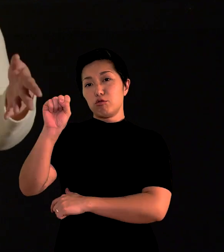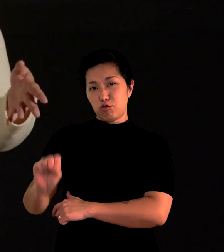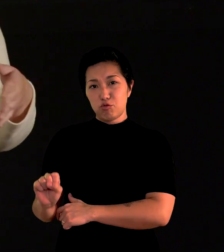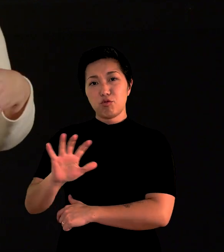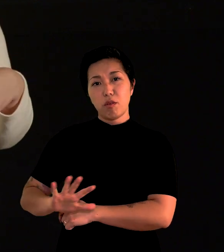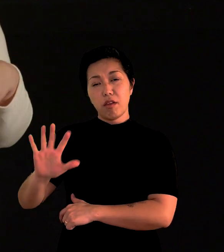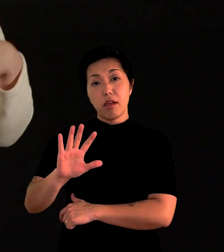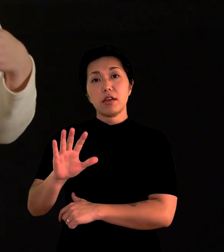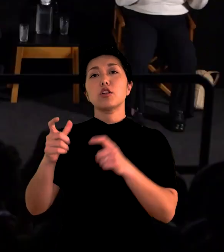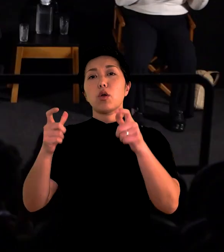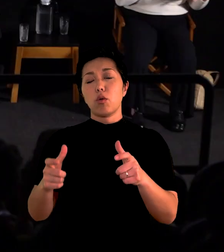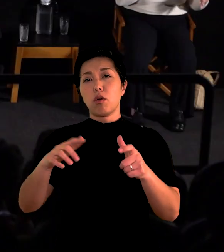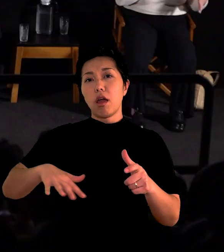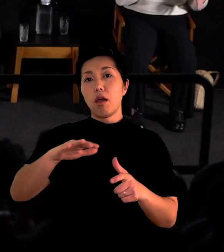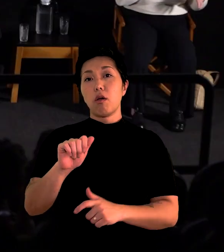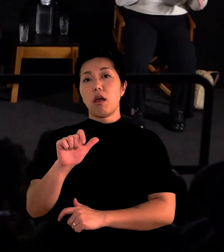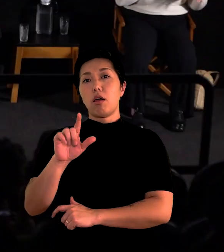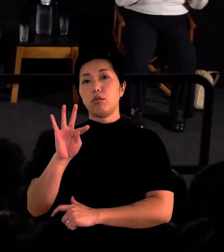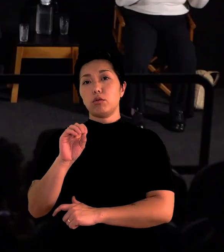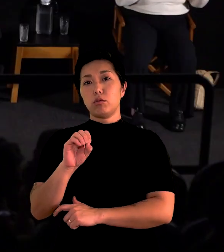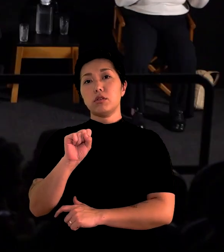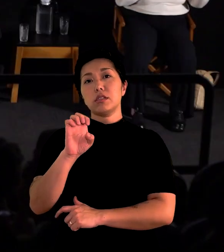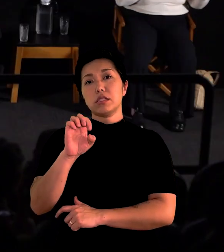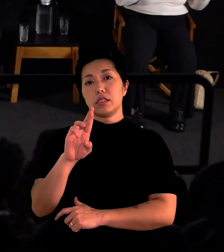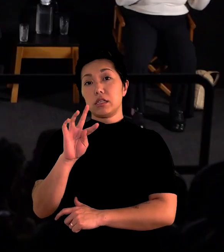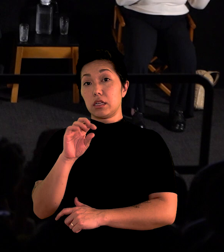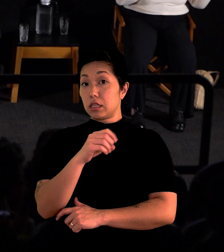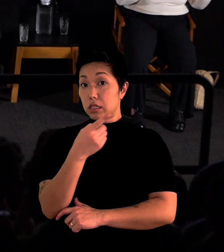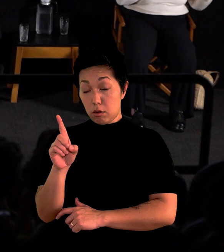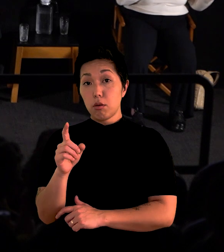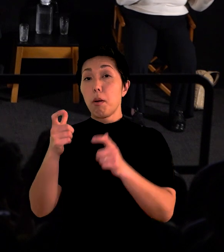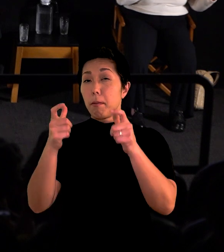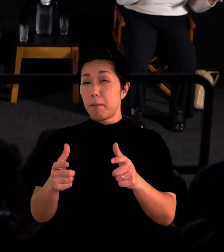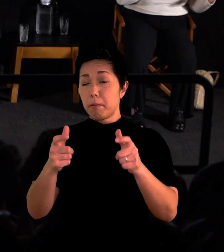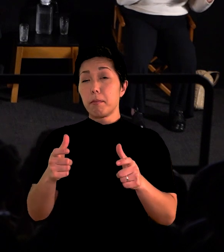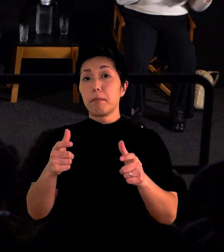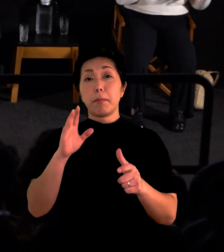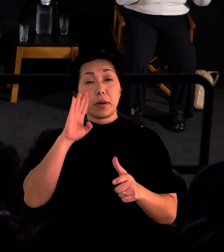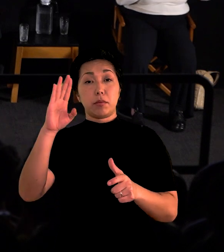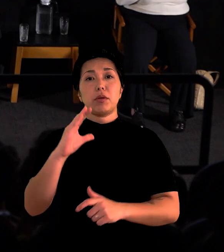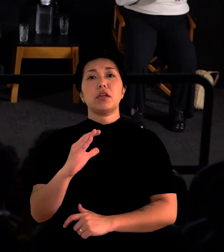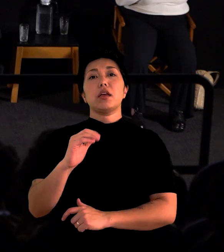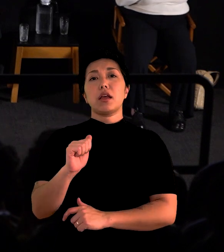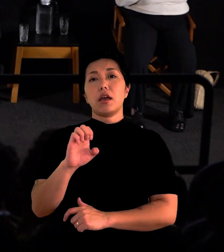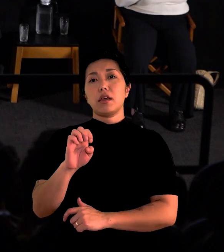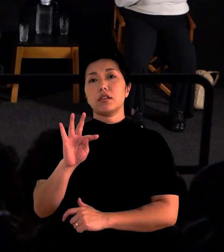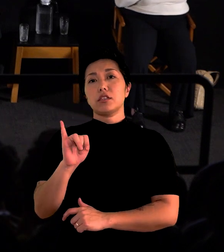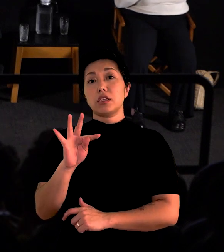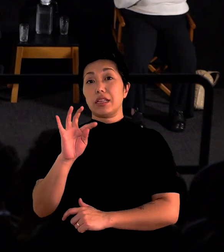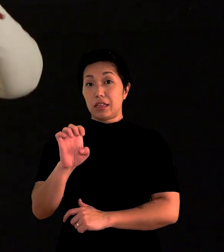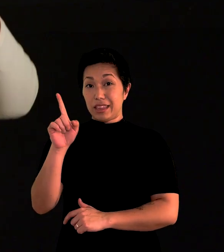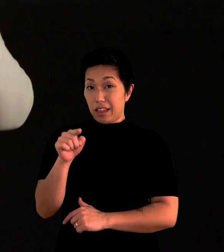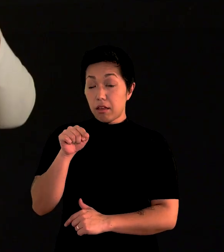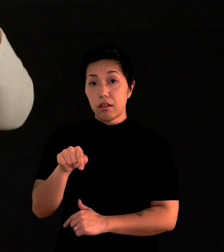fazer um trabalho no sudoeste da Bahia, numa região conhecida como Alto Sertão da Bahia, mais precisamente